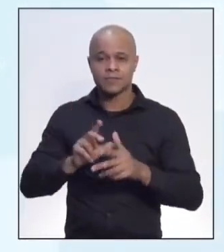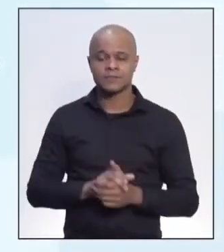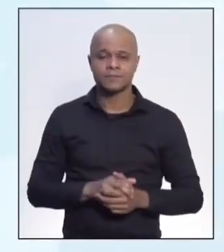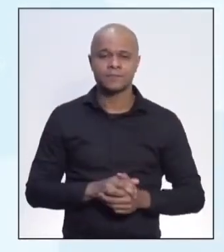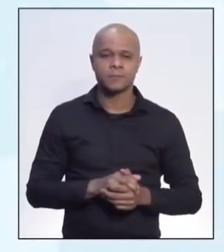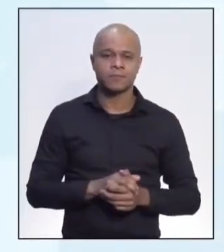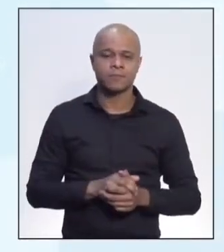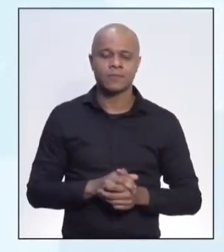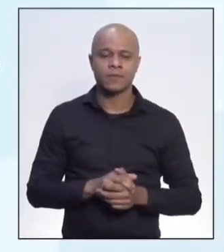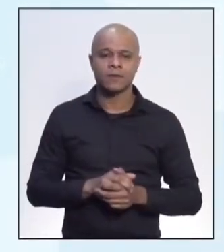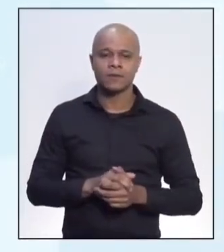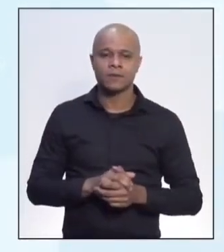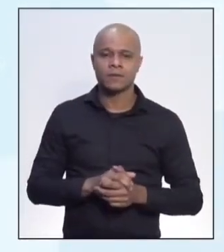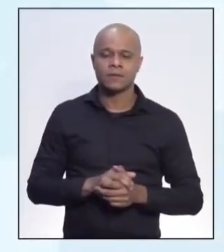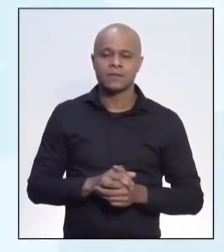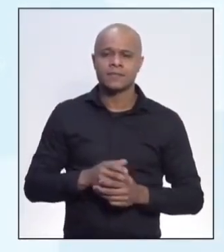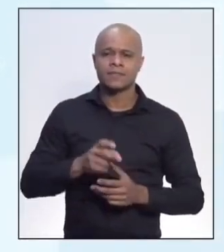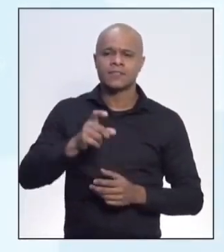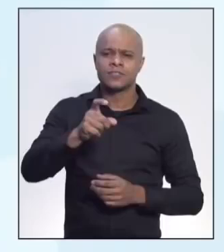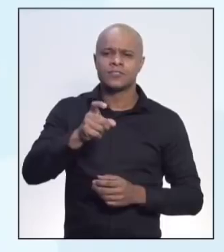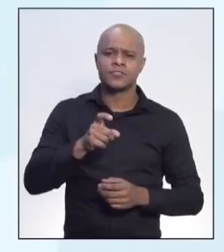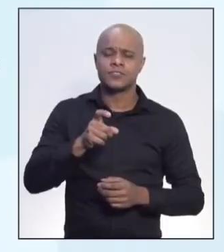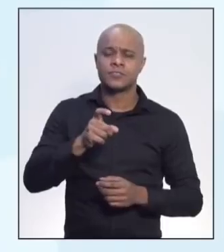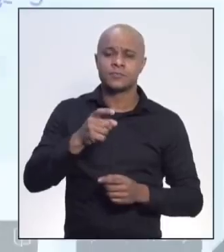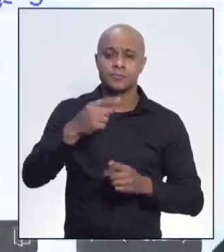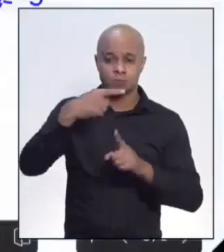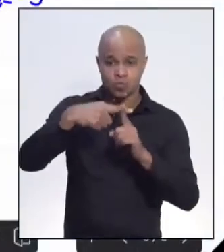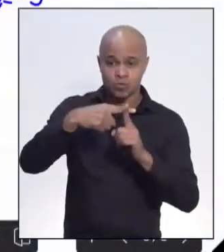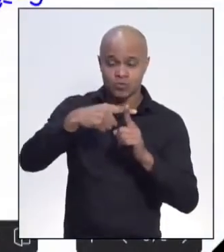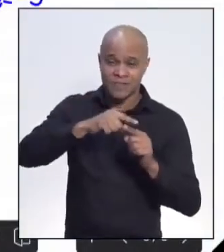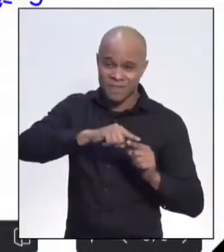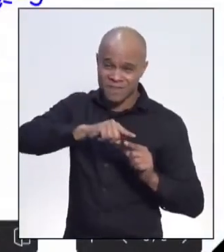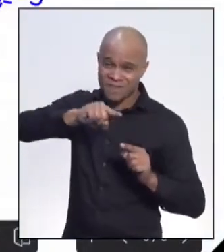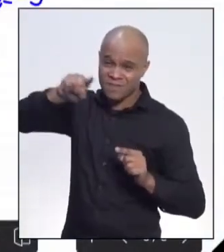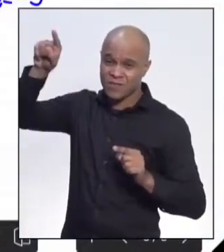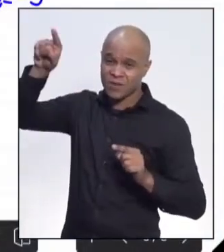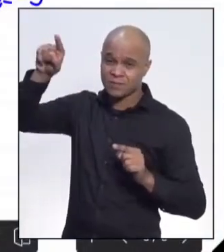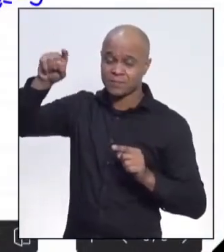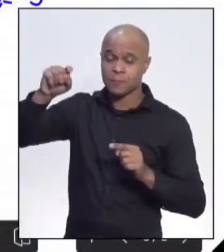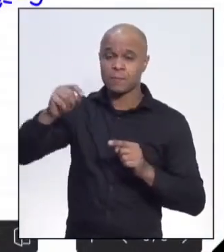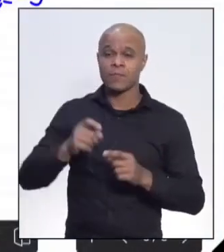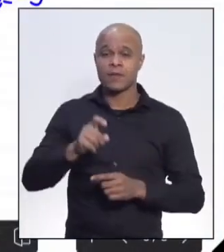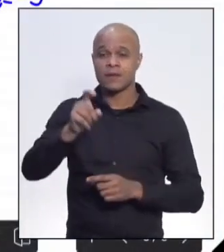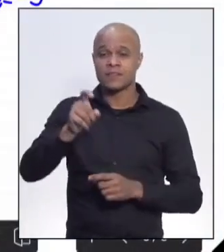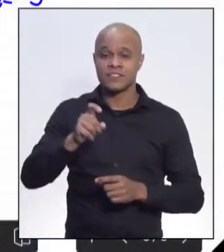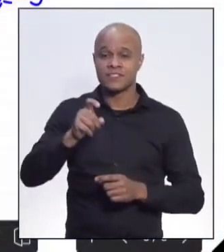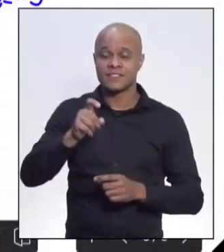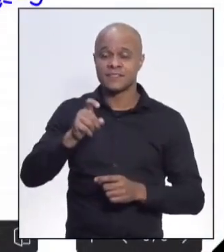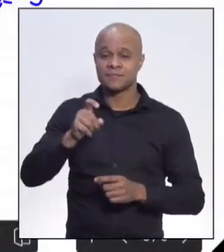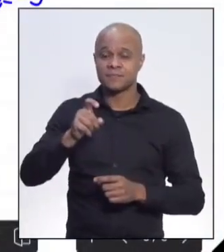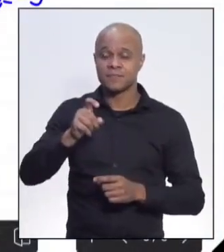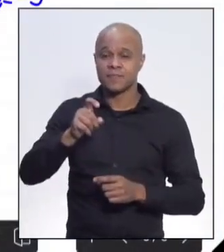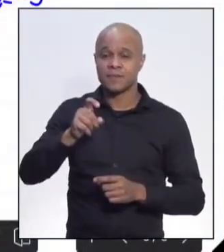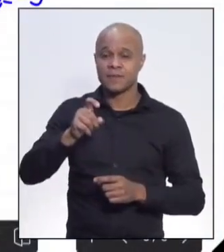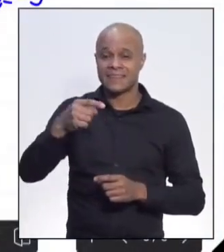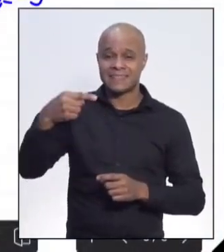a função é crescente. Então, você vai ter ela nessa, né,